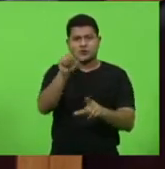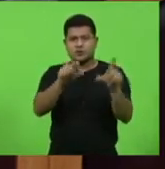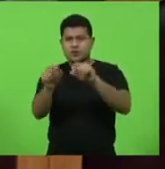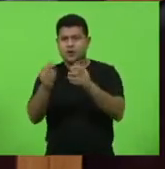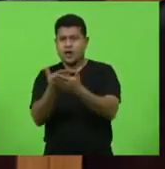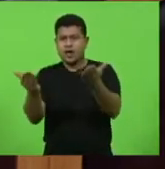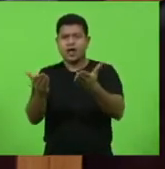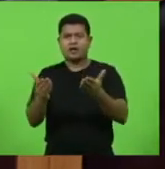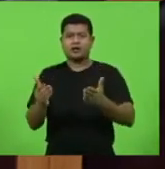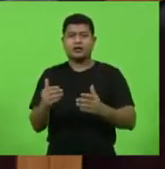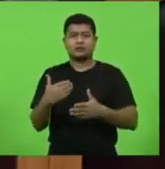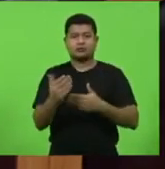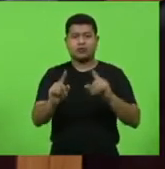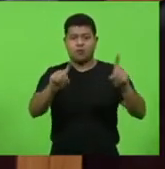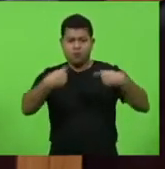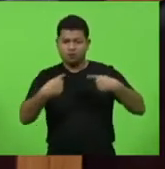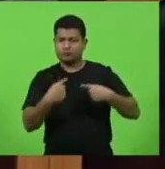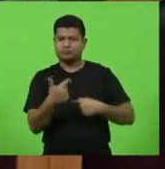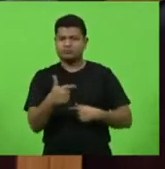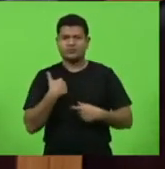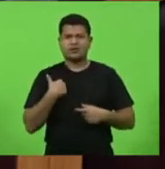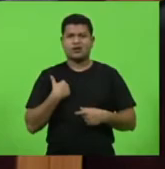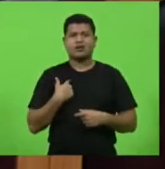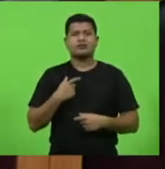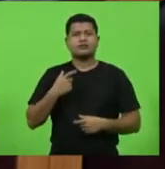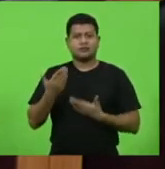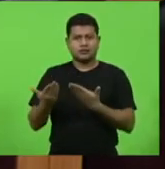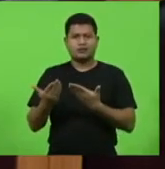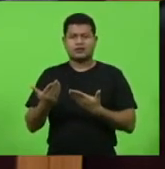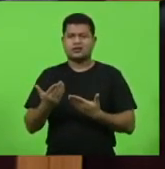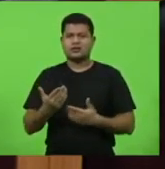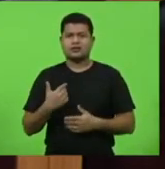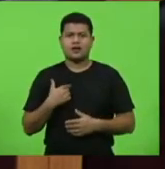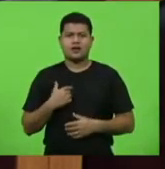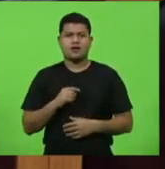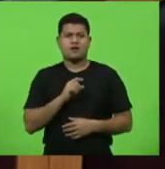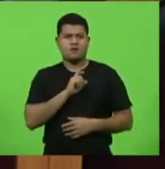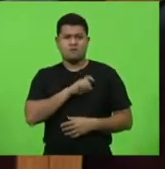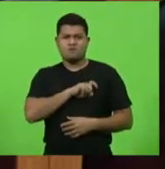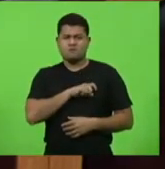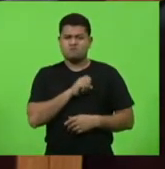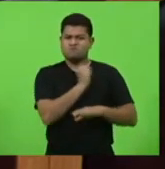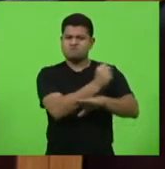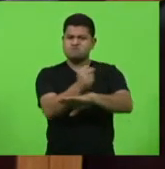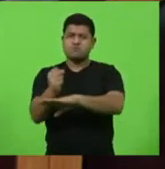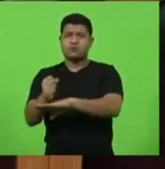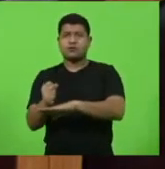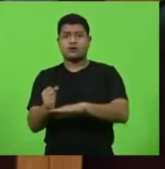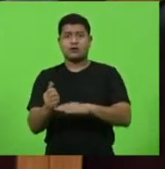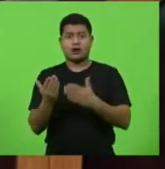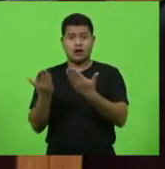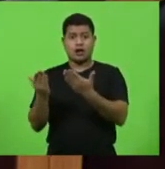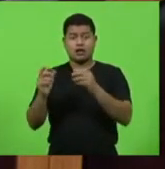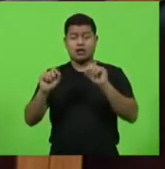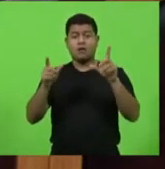reagir. Foi covarde, foi frio, foi cruel. Prestem atenção, esse homem